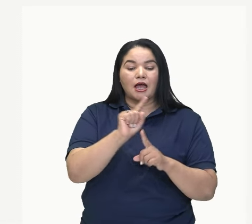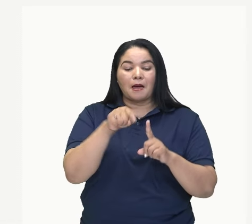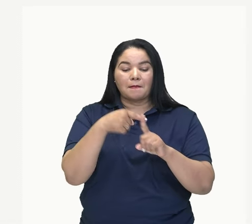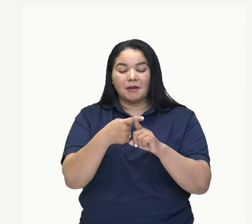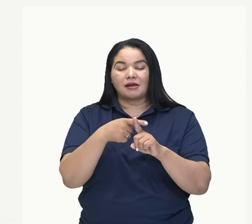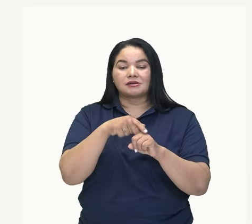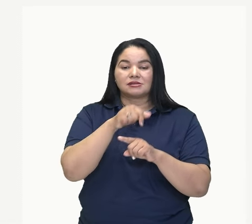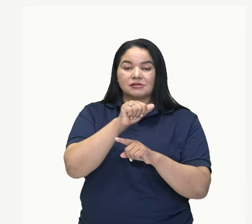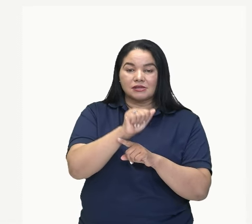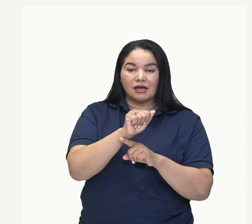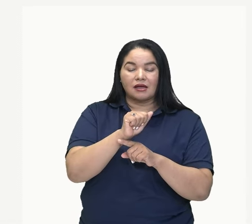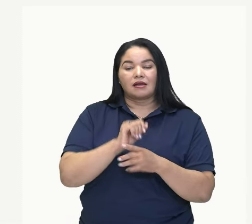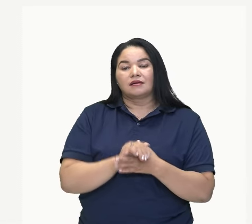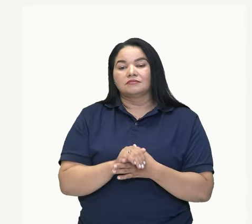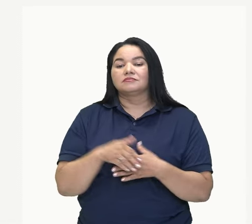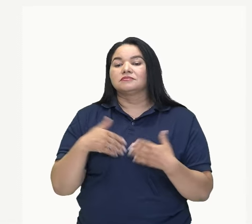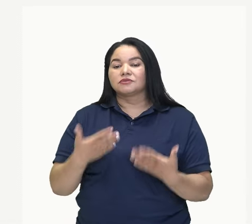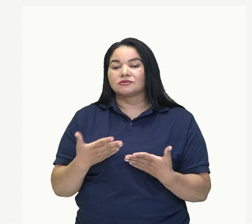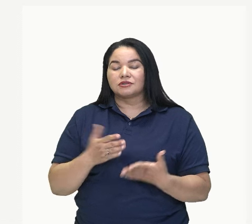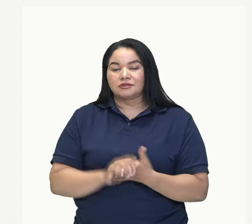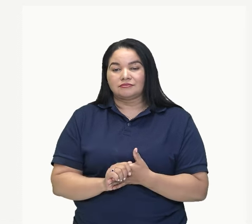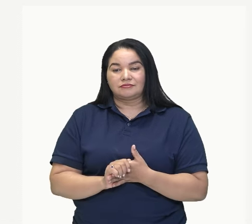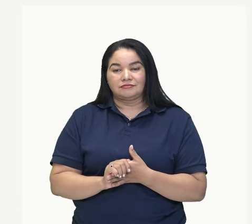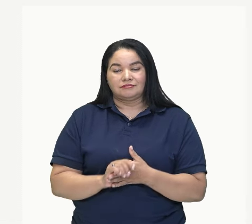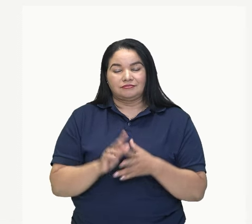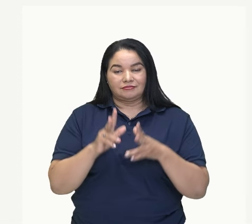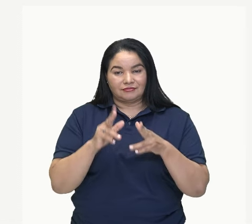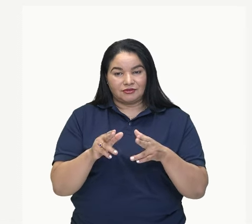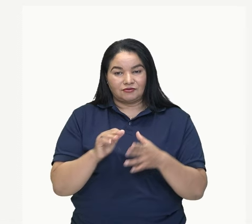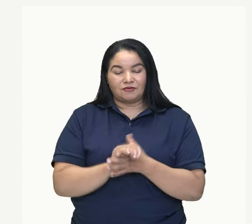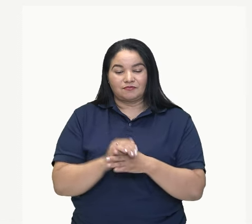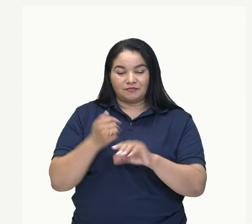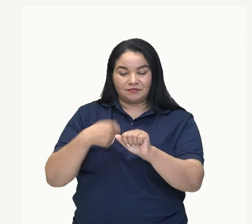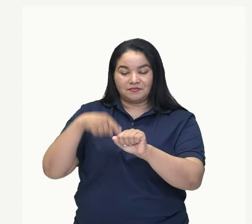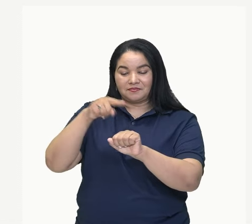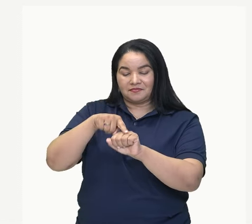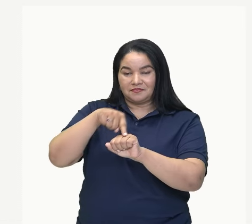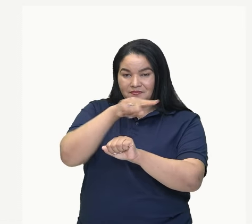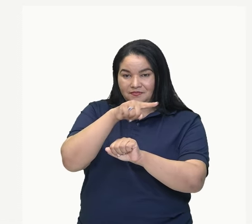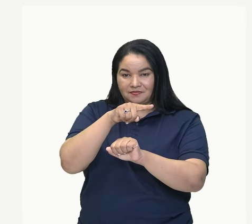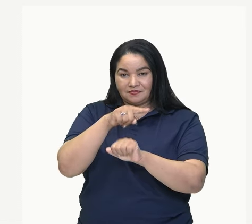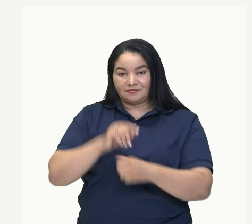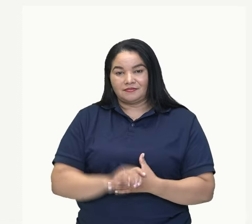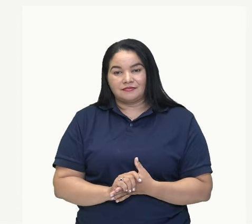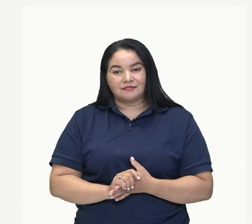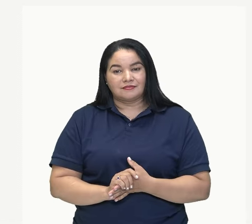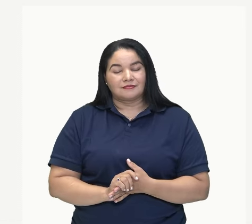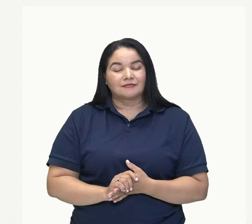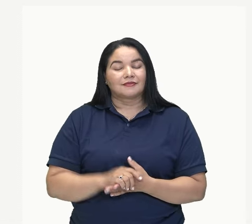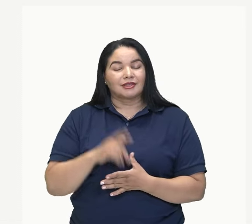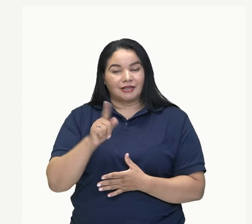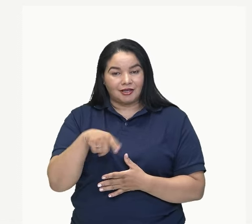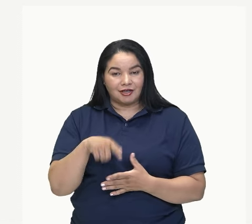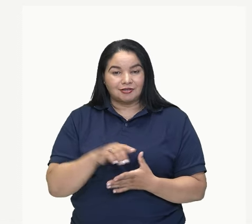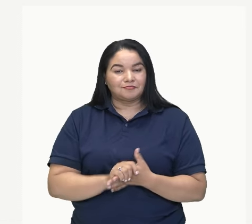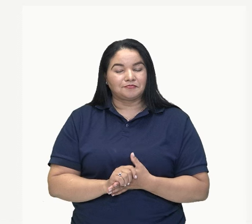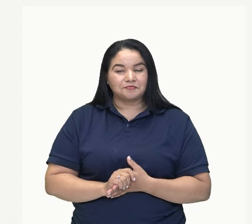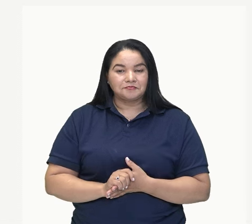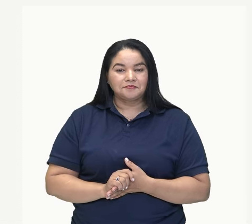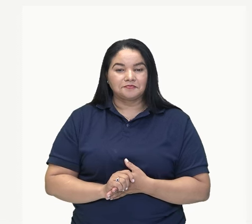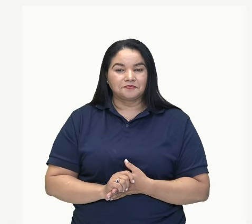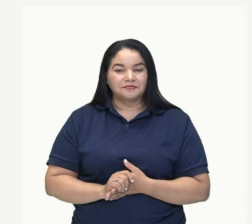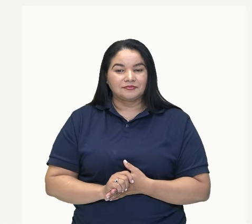professora? Aí é a tal da crase, que tanto é temida, mas é essa a situação